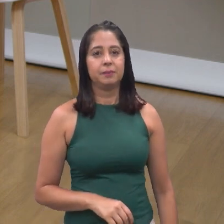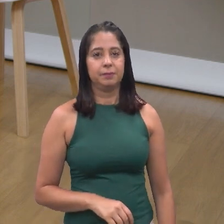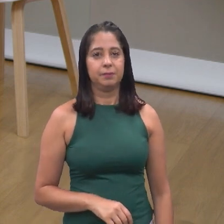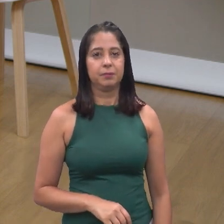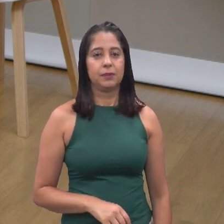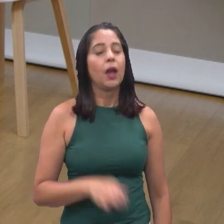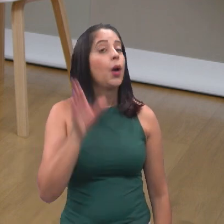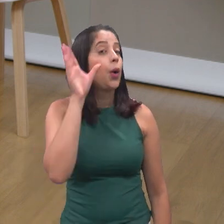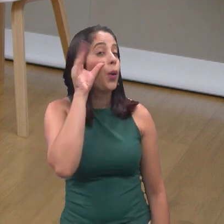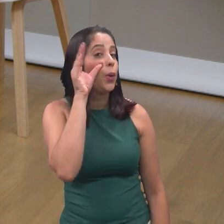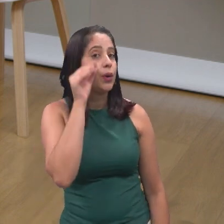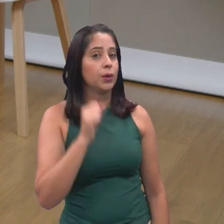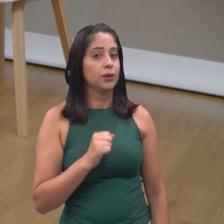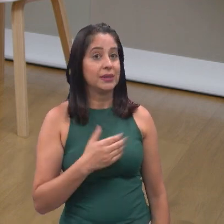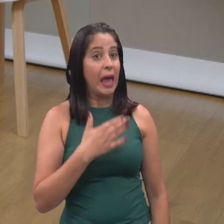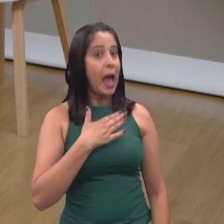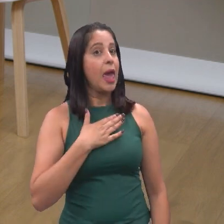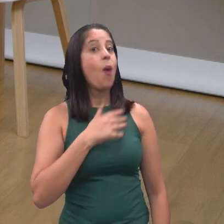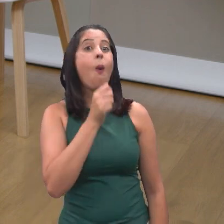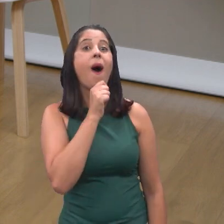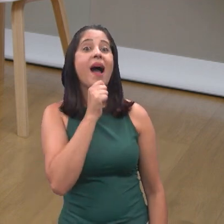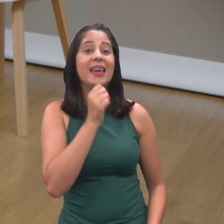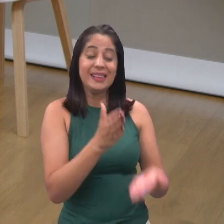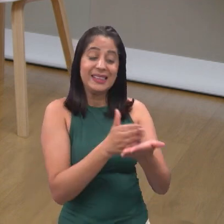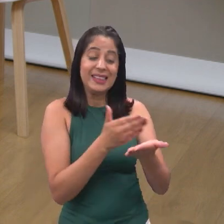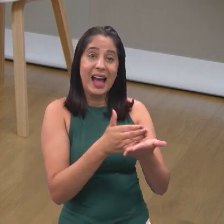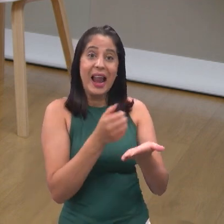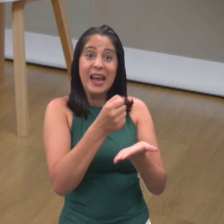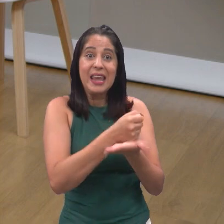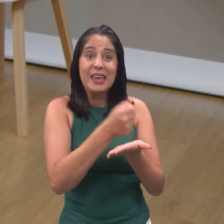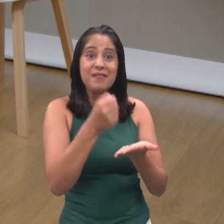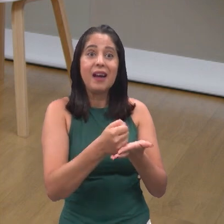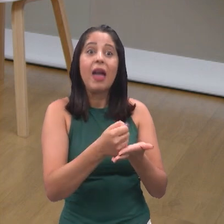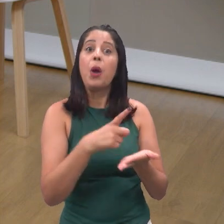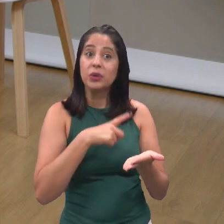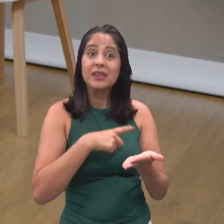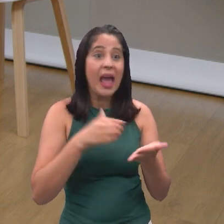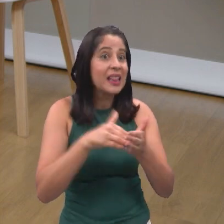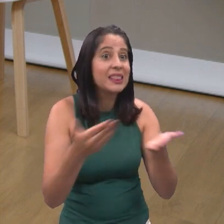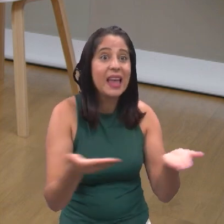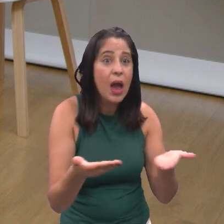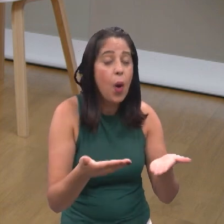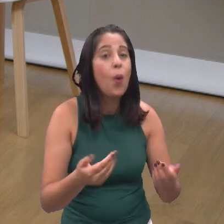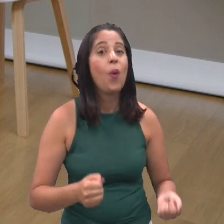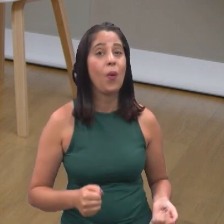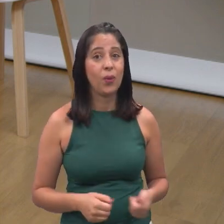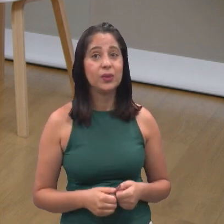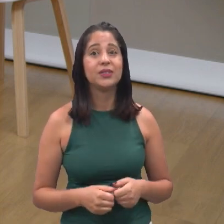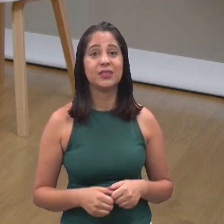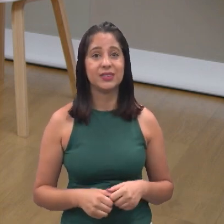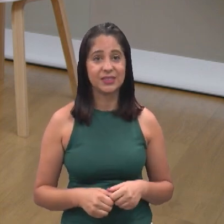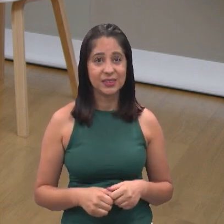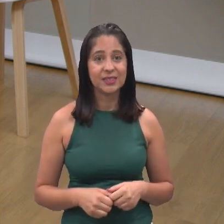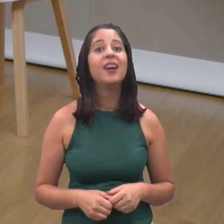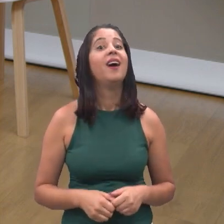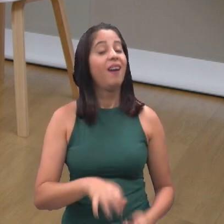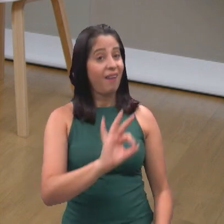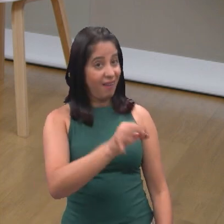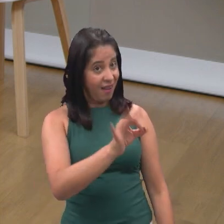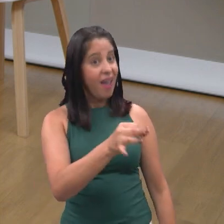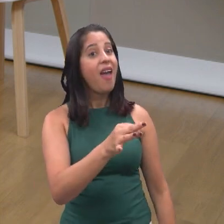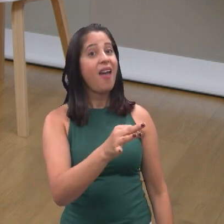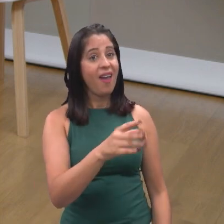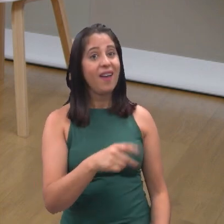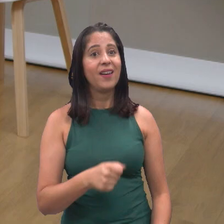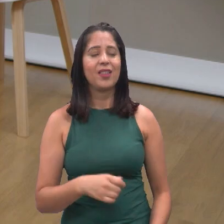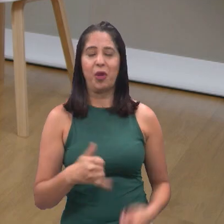curioso aqui, eu tenho a minha carteira de vacinação desde a primeira vacina. Nossa, tá lá cuidadinho. Eu tenho, nossa,